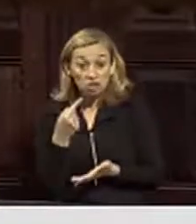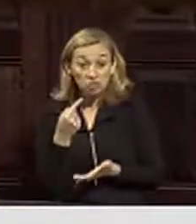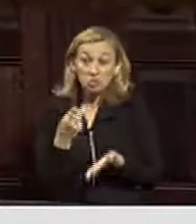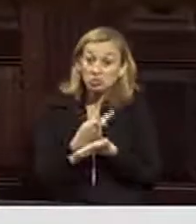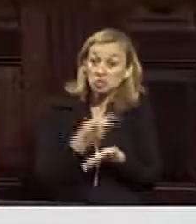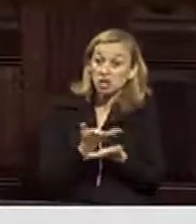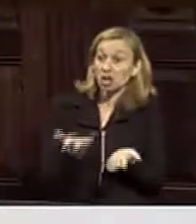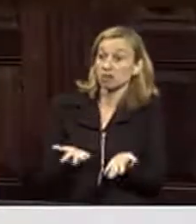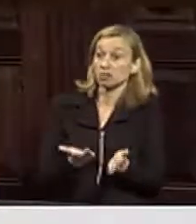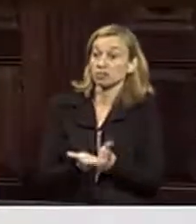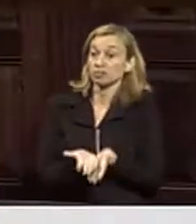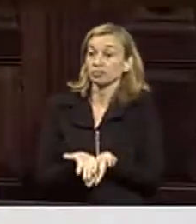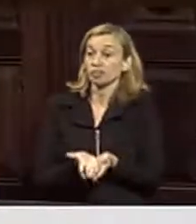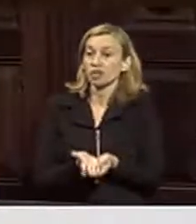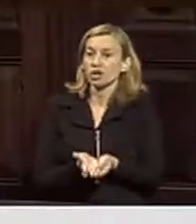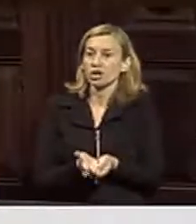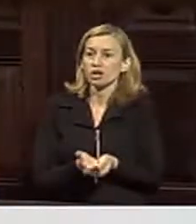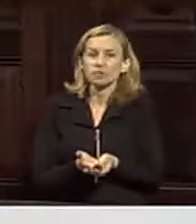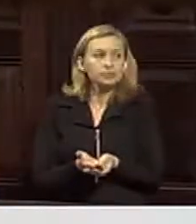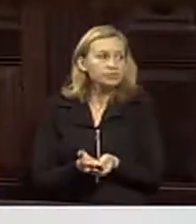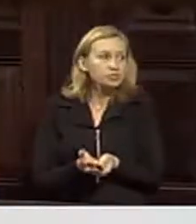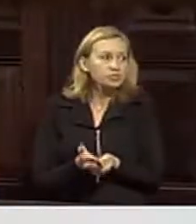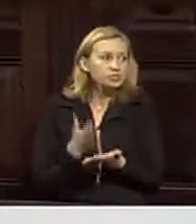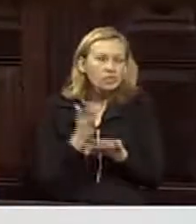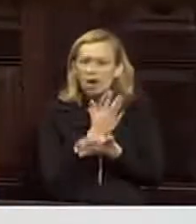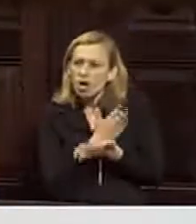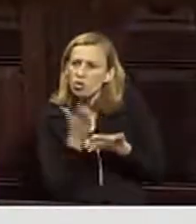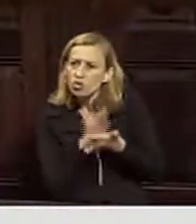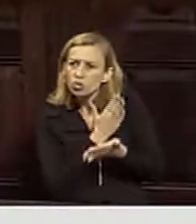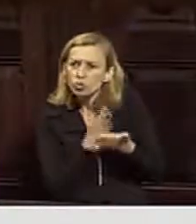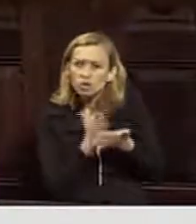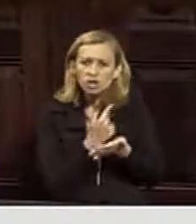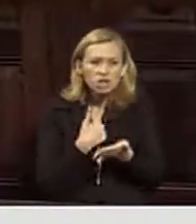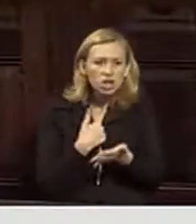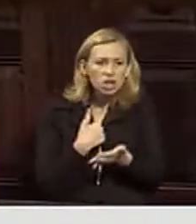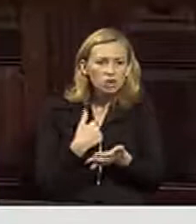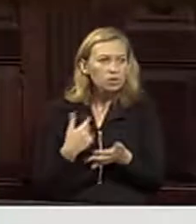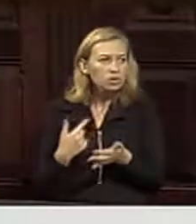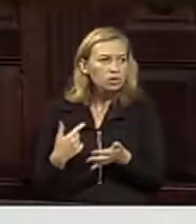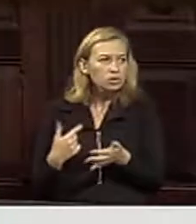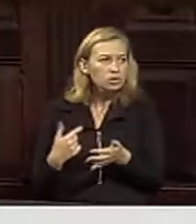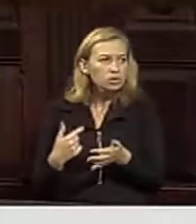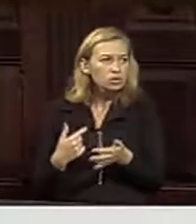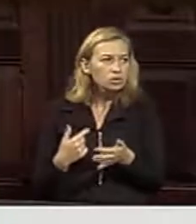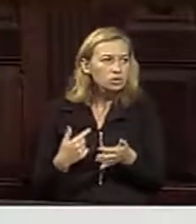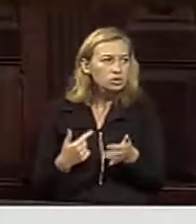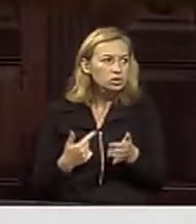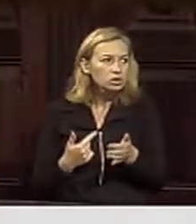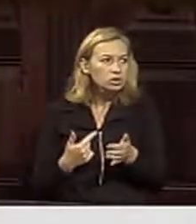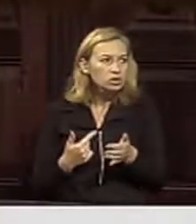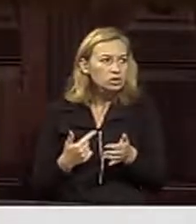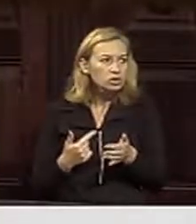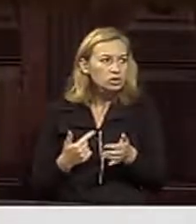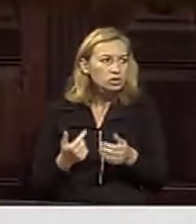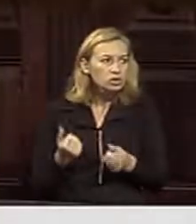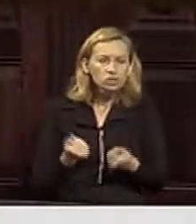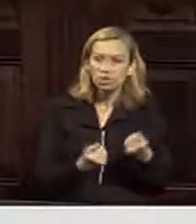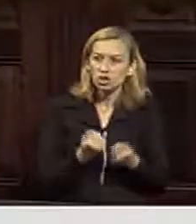excelências algumas que transitei, deputado Anderson, nesses dois últimos finais de semana.